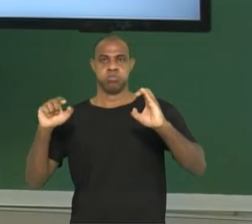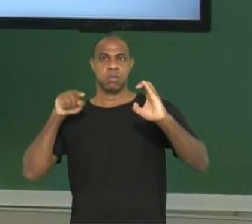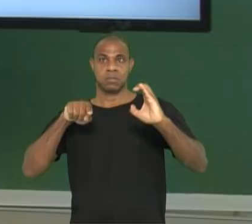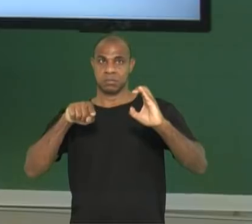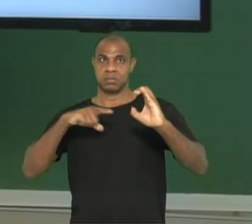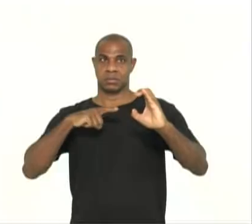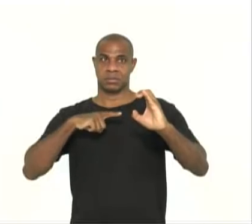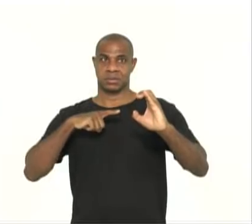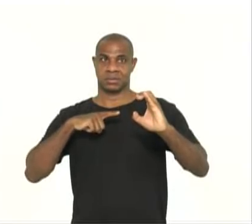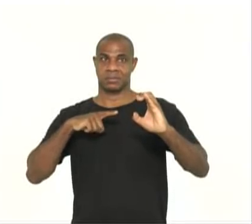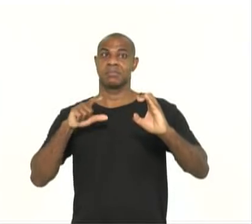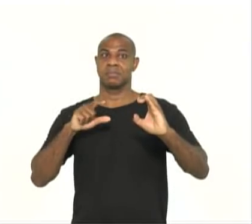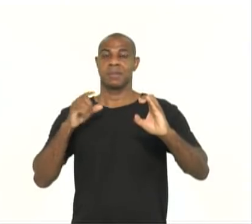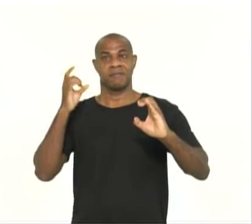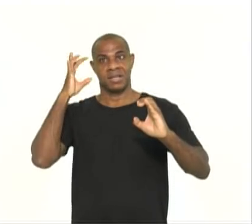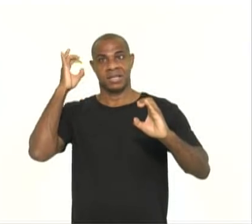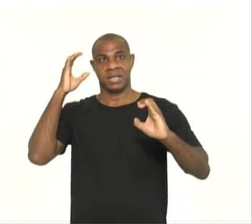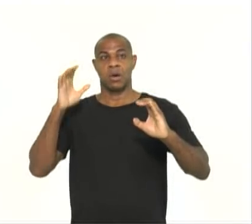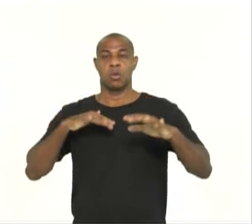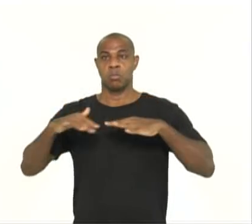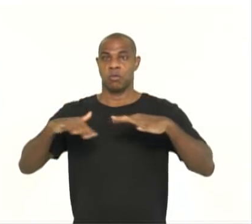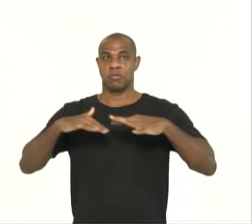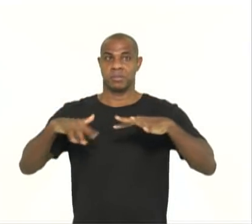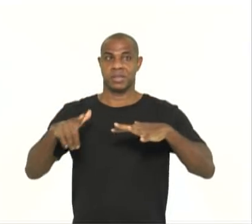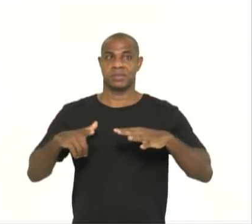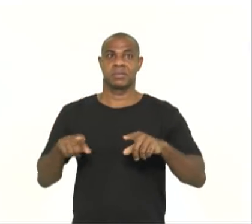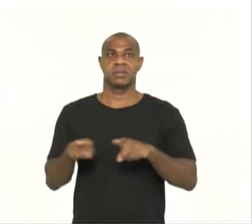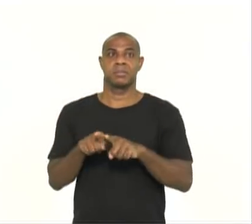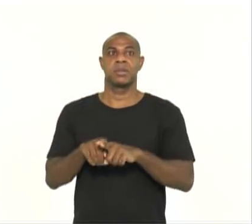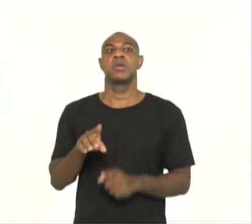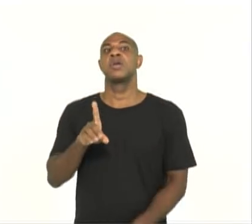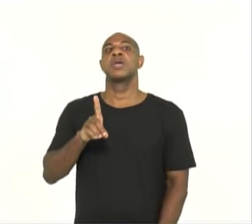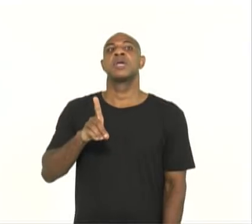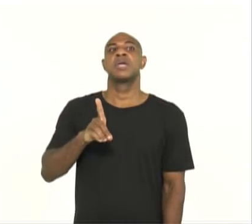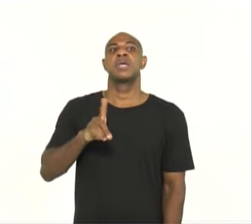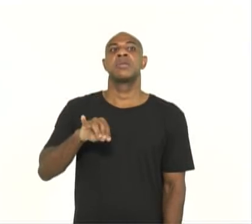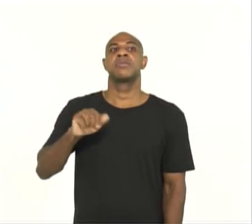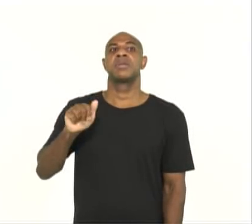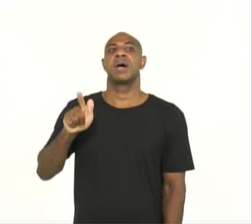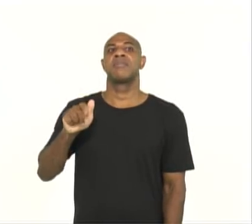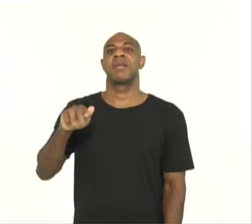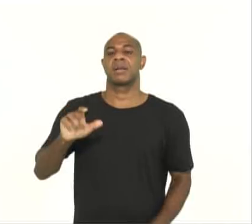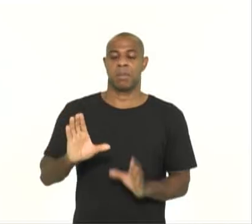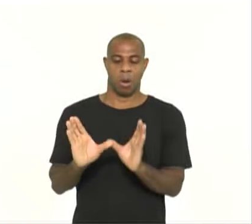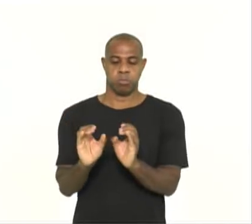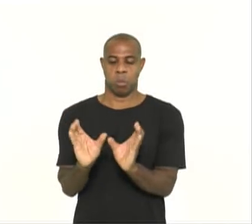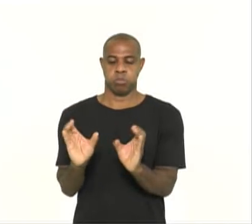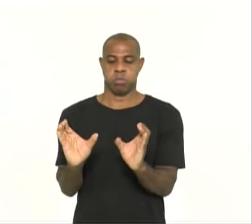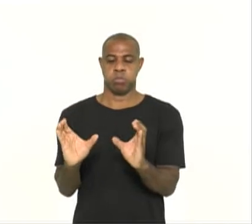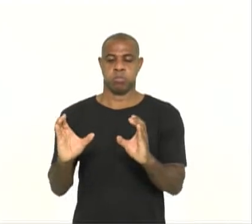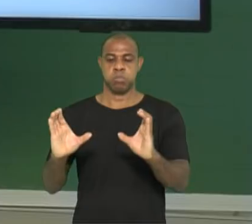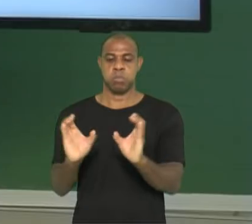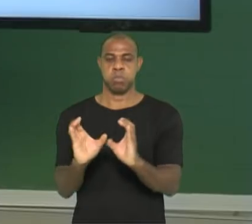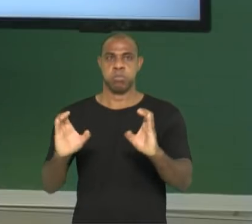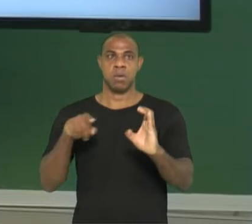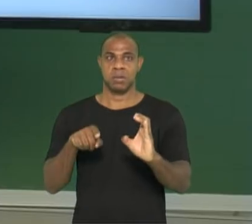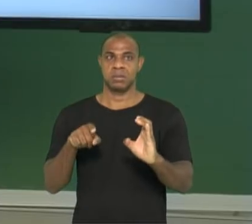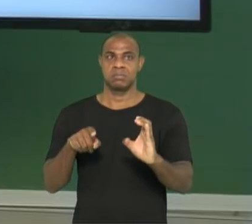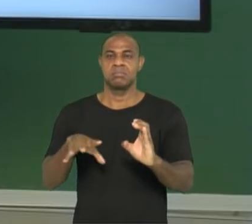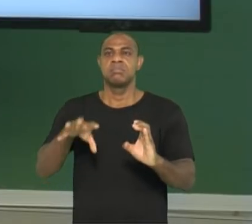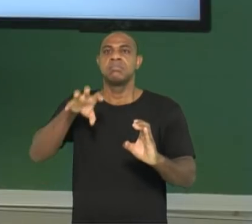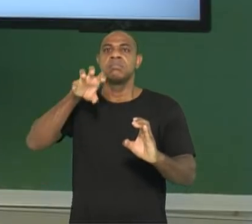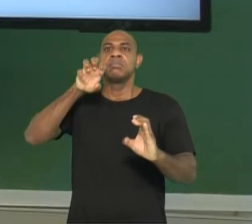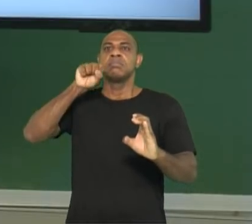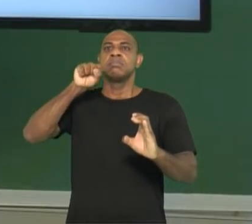o diafragma, que é aquele músculo que fica embaixo do pulmão, que ajuda também a movimentação para encher o pulmão e